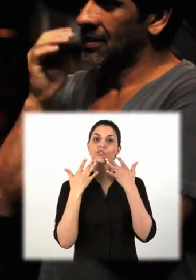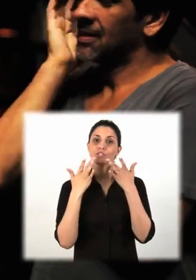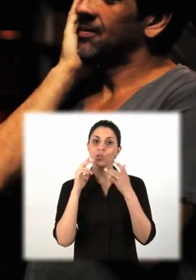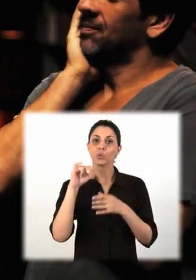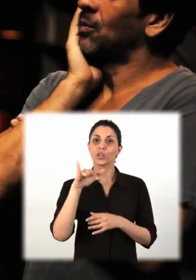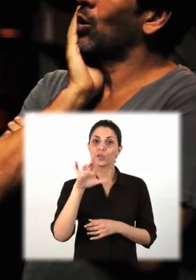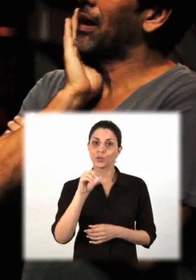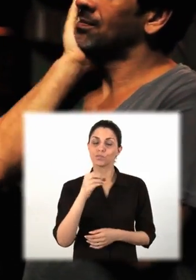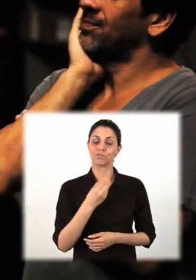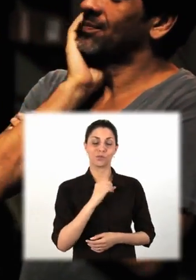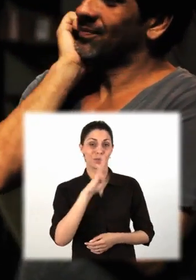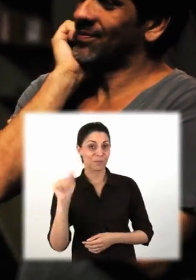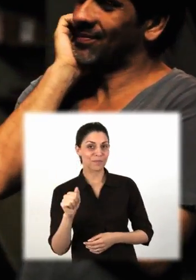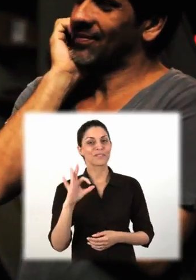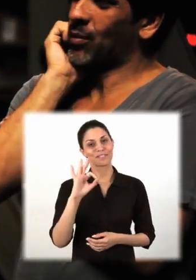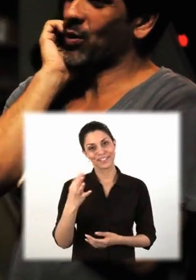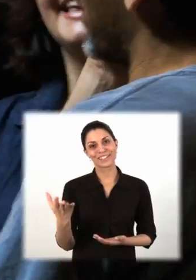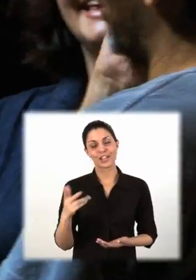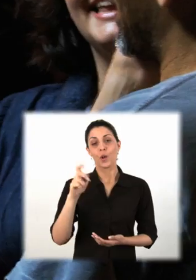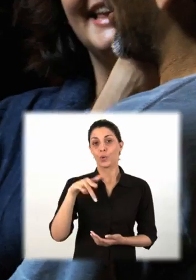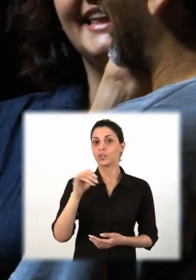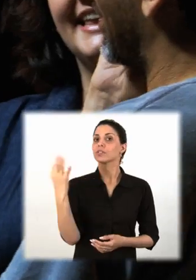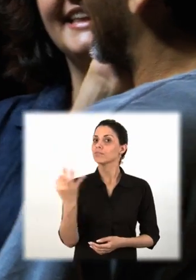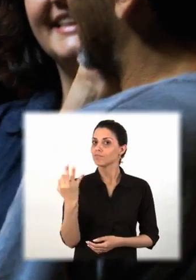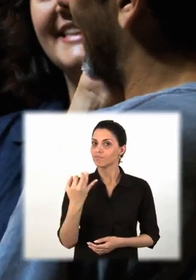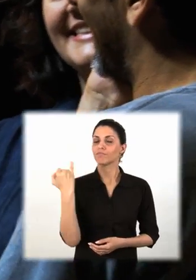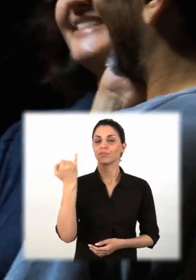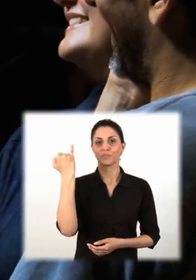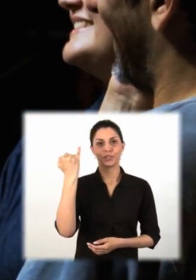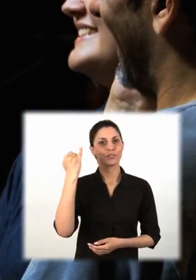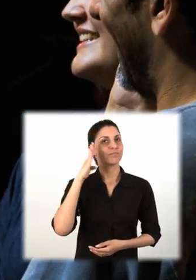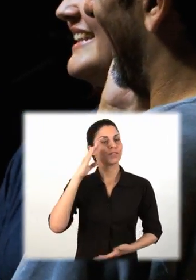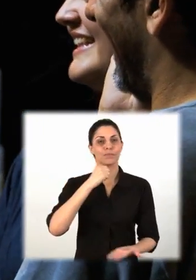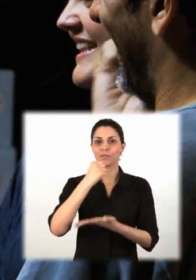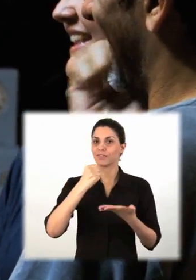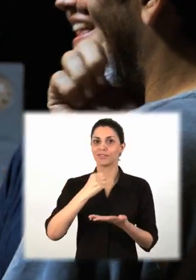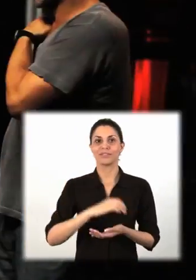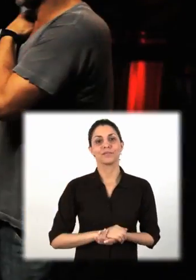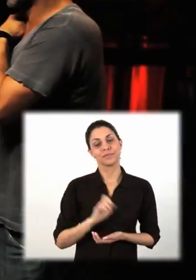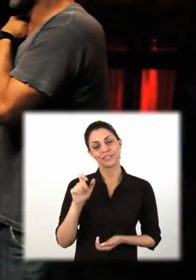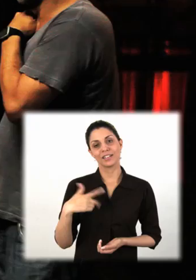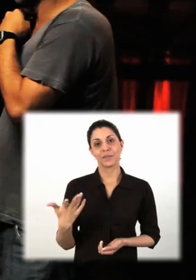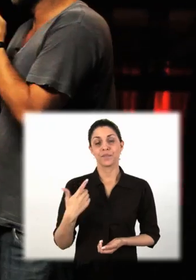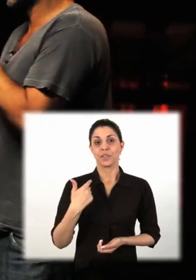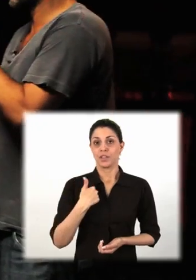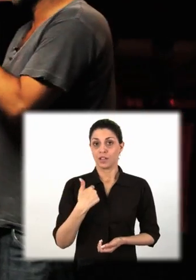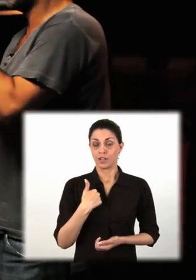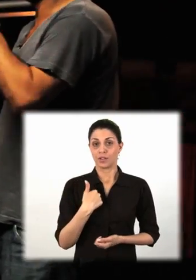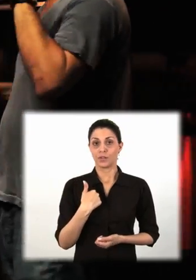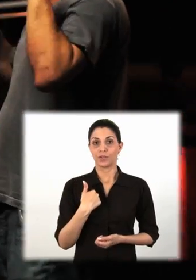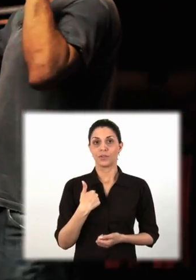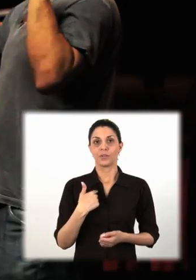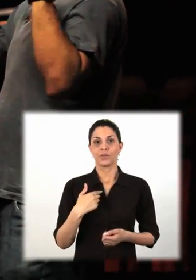teatro lá na Unirio. Oba! Exatamente. Pontuação é importante, né? Importantíssimo, fundamental. Eu, dentro da